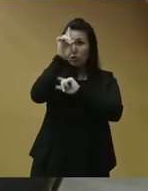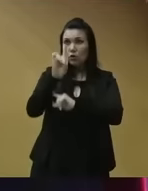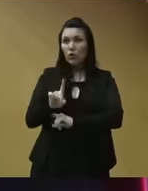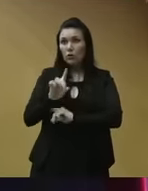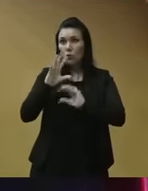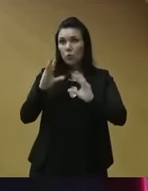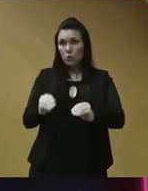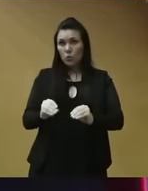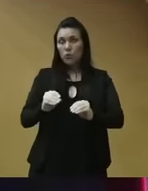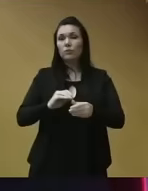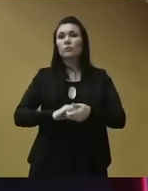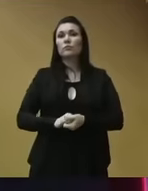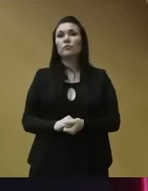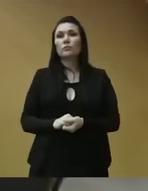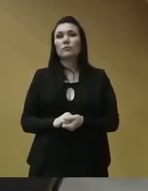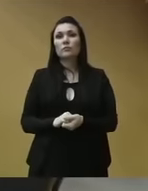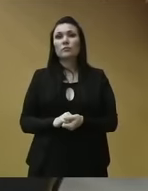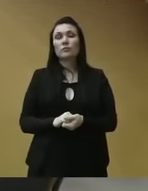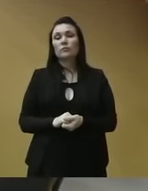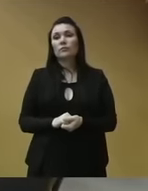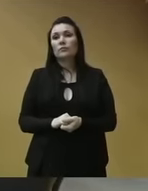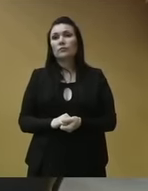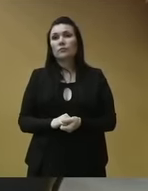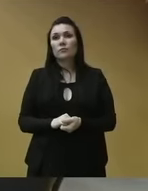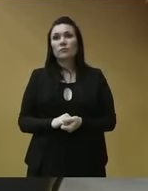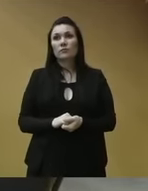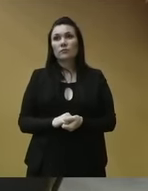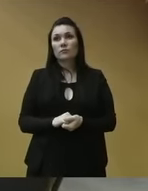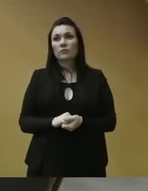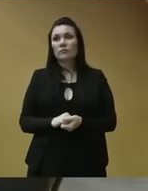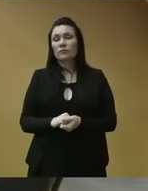e deveres de cidadania.